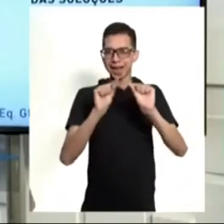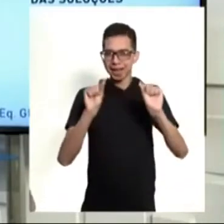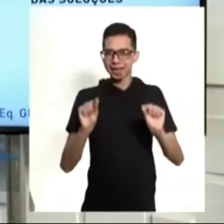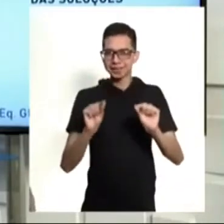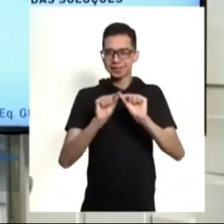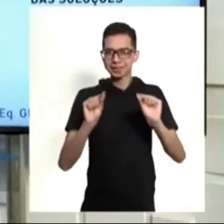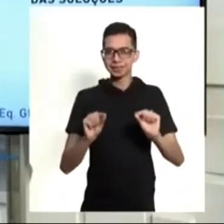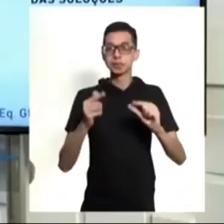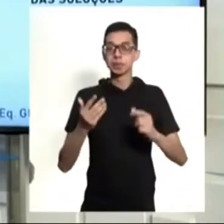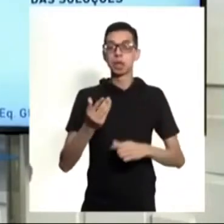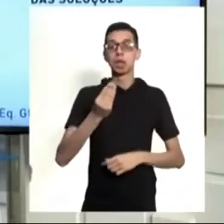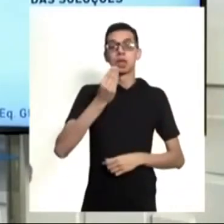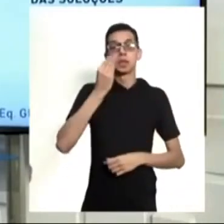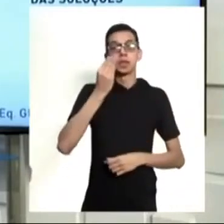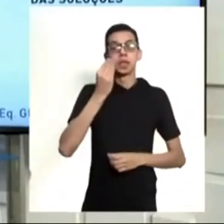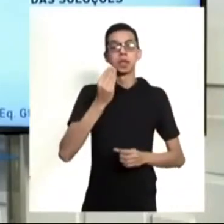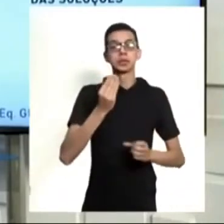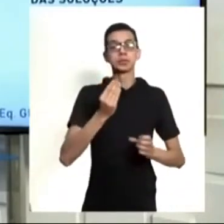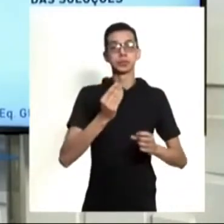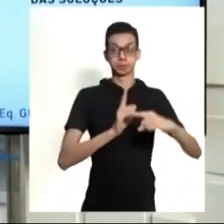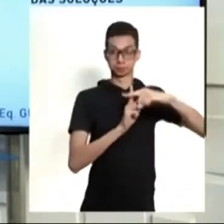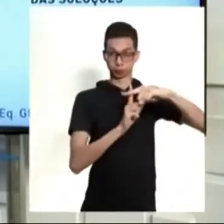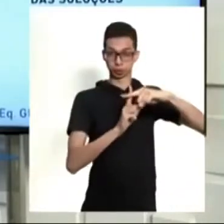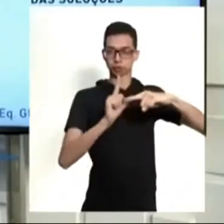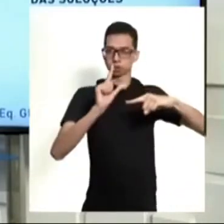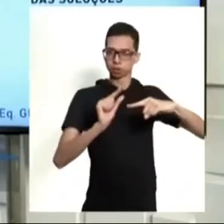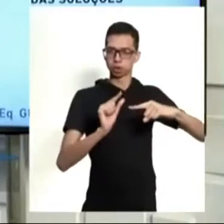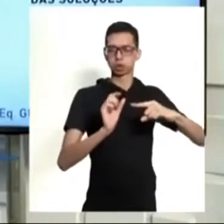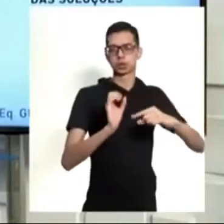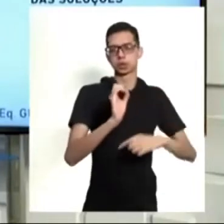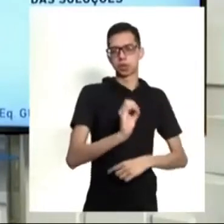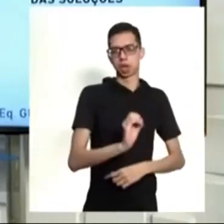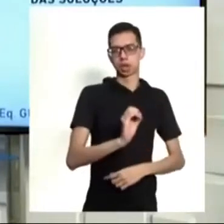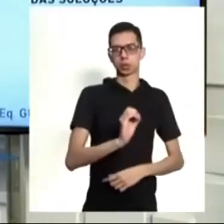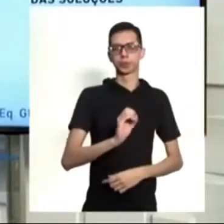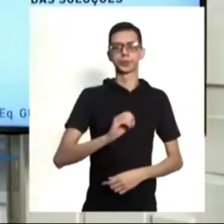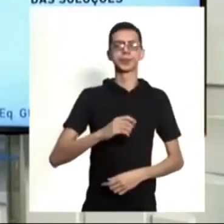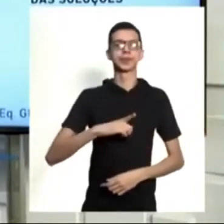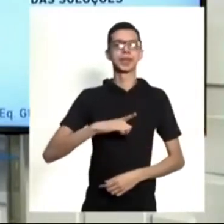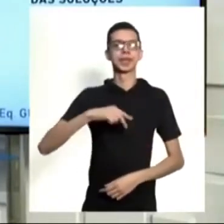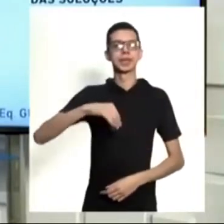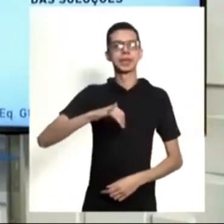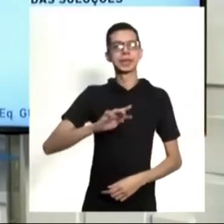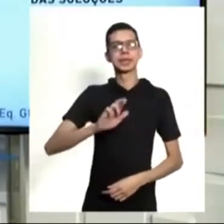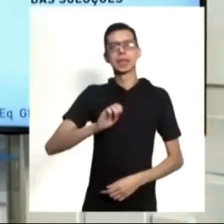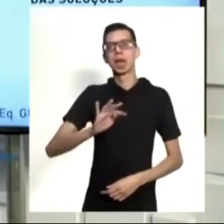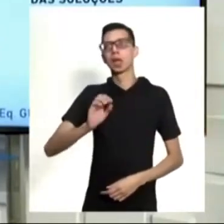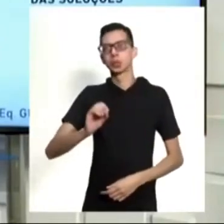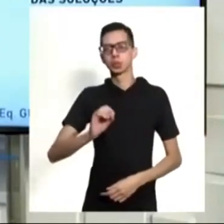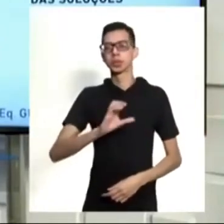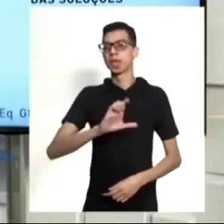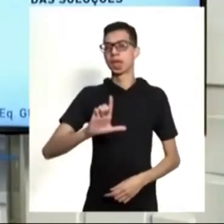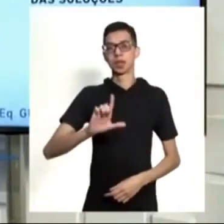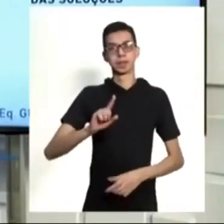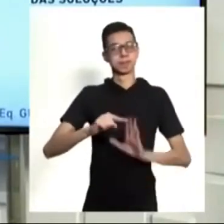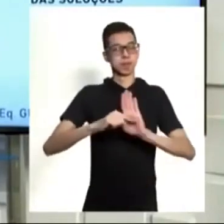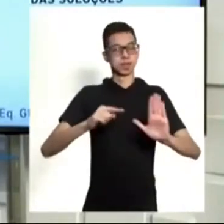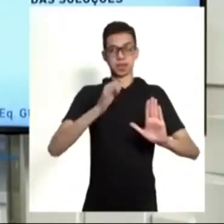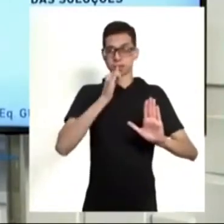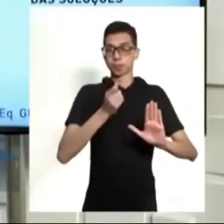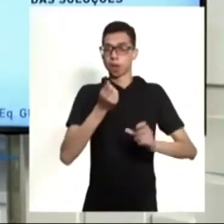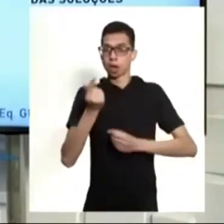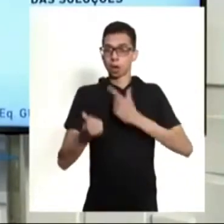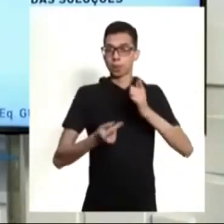carga positiva aqui. Por exemplo, ela pode jogar nitrato, NO3-, ou Cl-, né? Algumas carguinhas negativas, porque